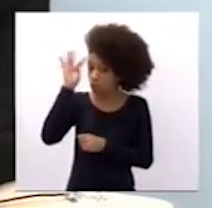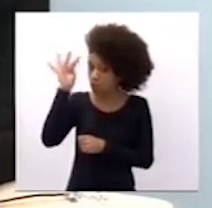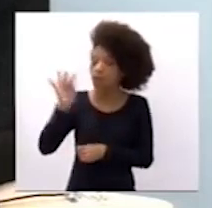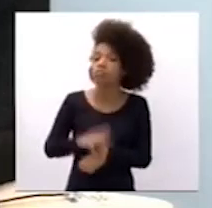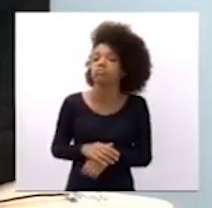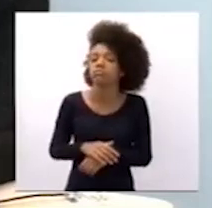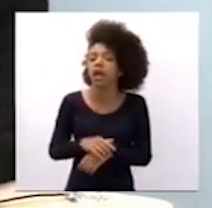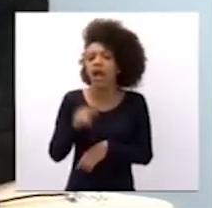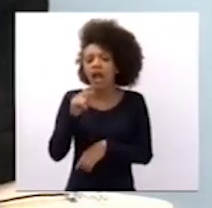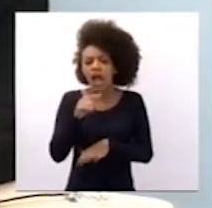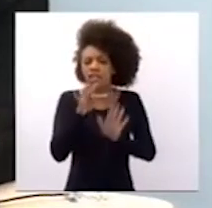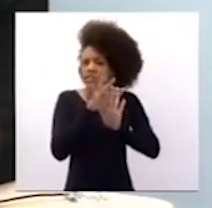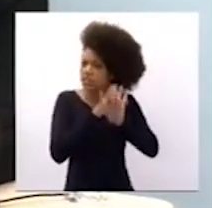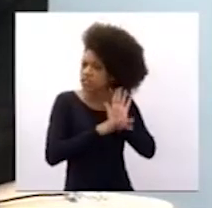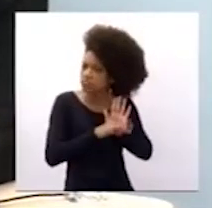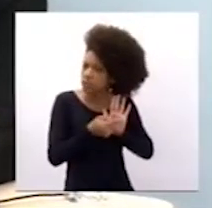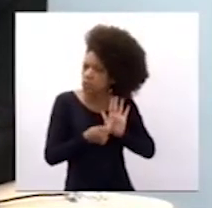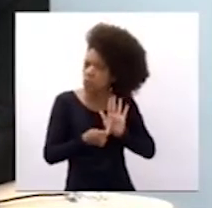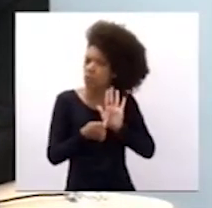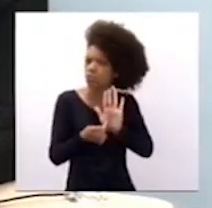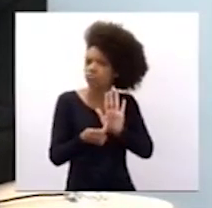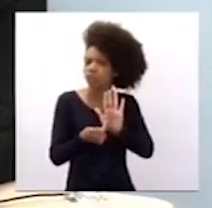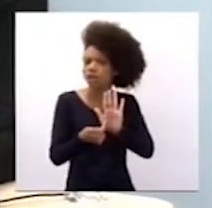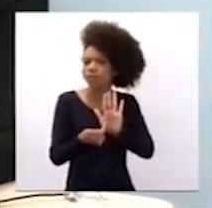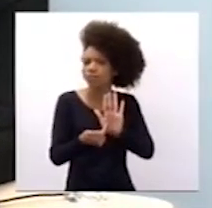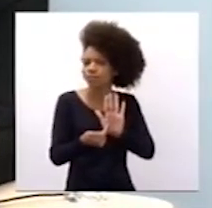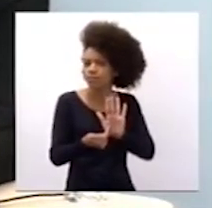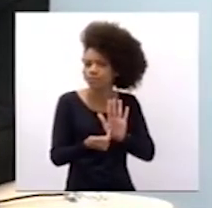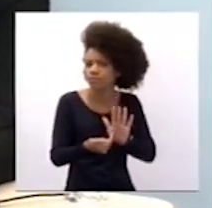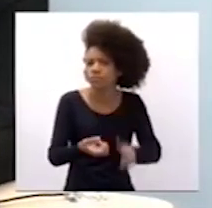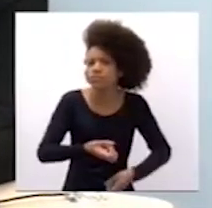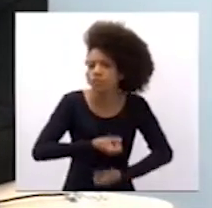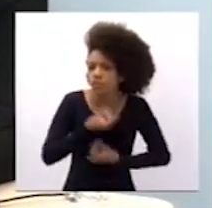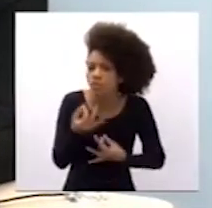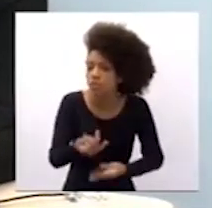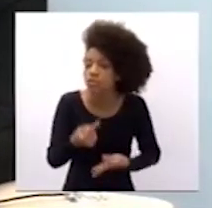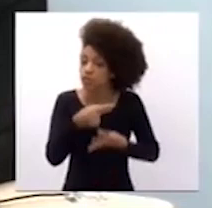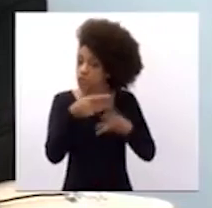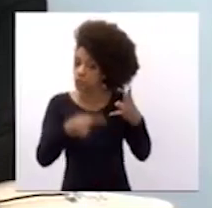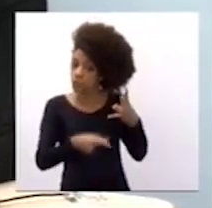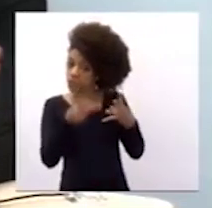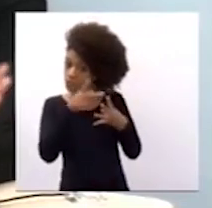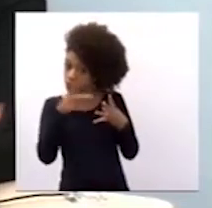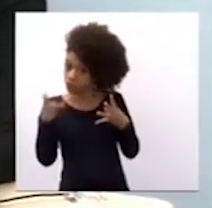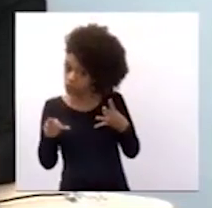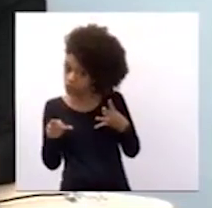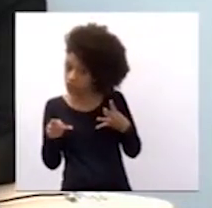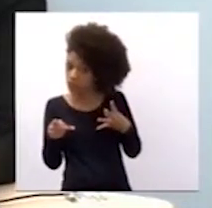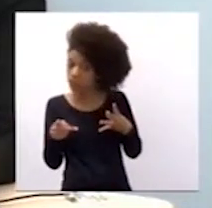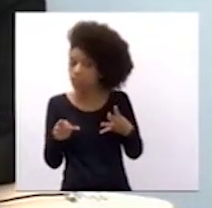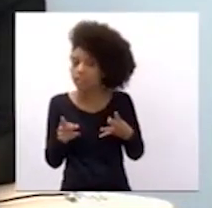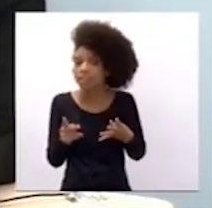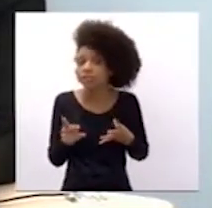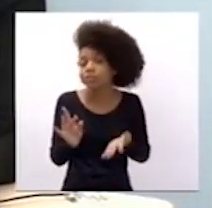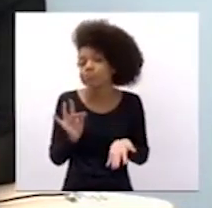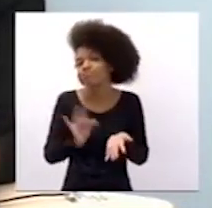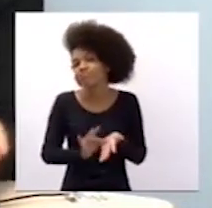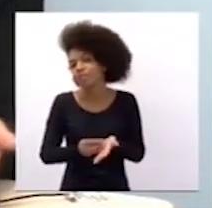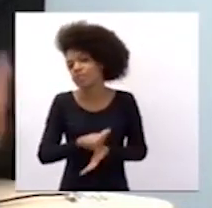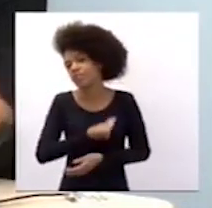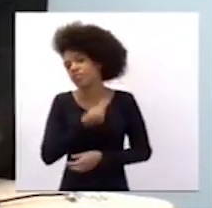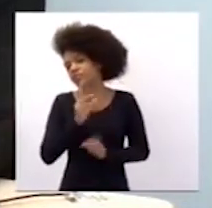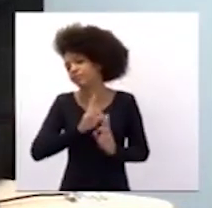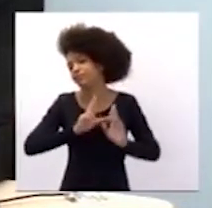Esse texto ele vai trazer para nós depoimento de 4 professores com realidades completamente